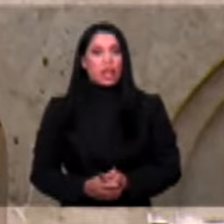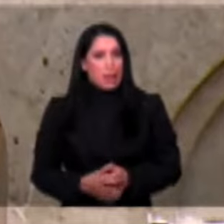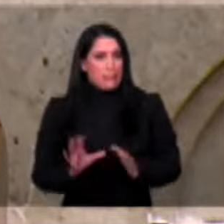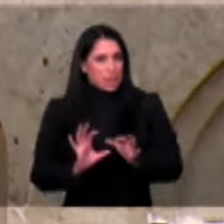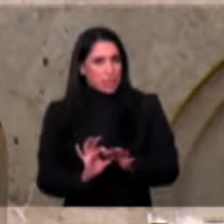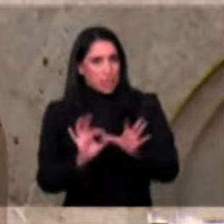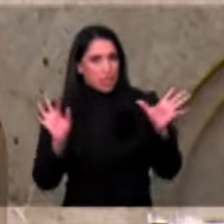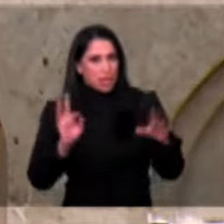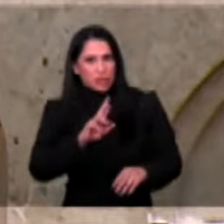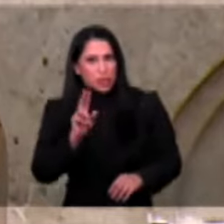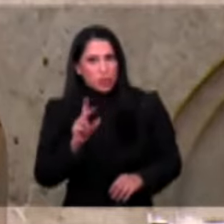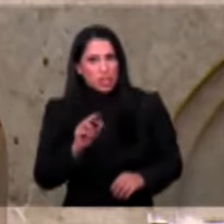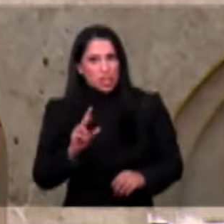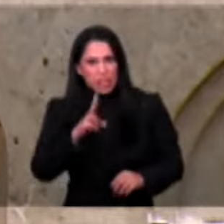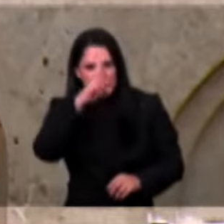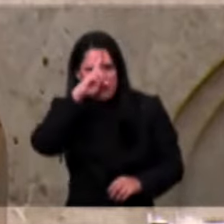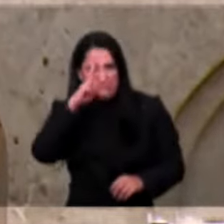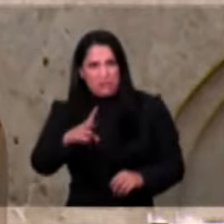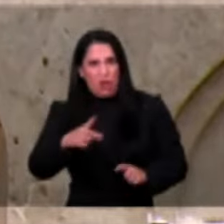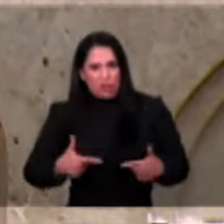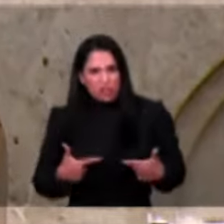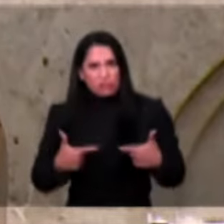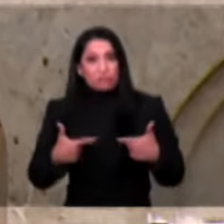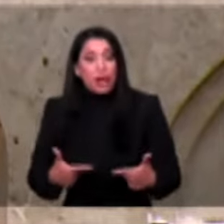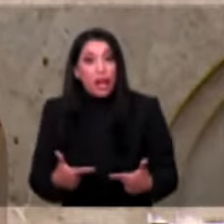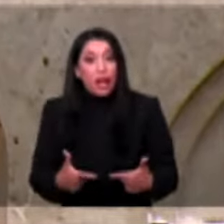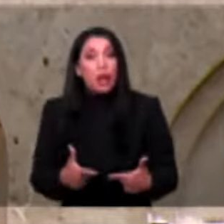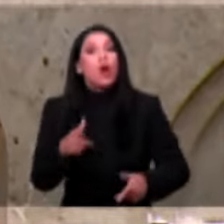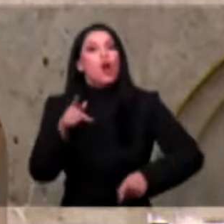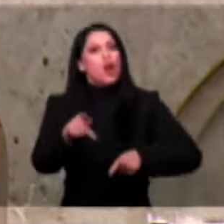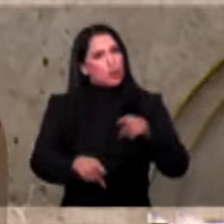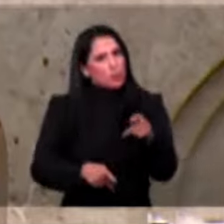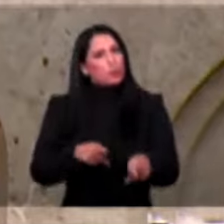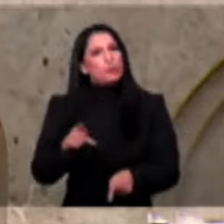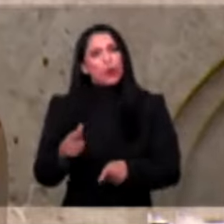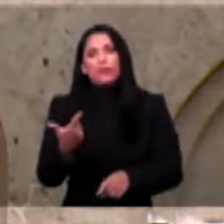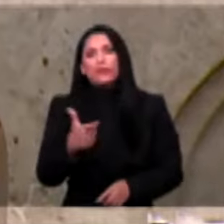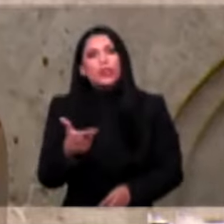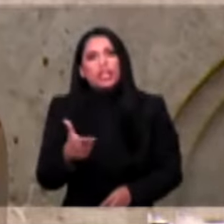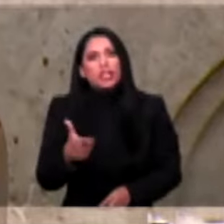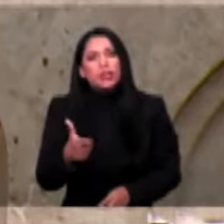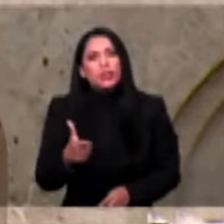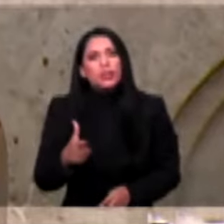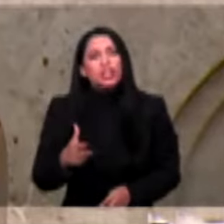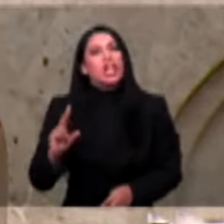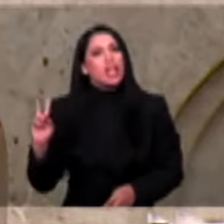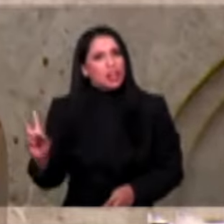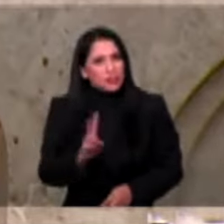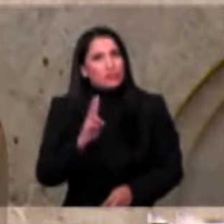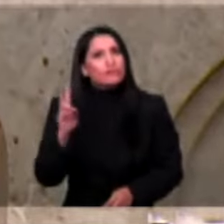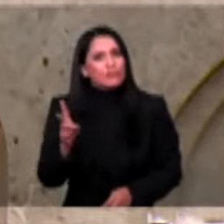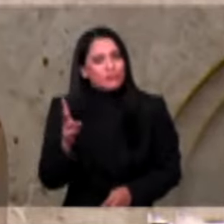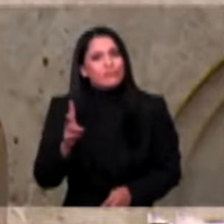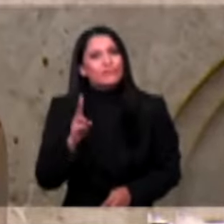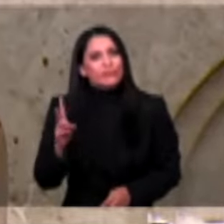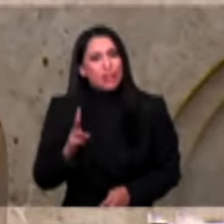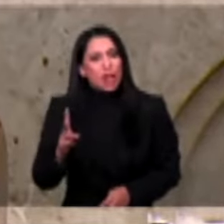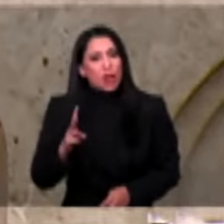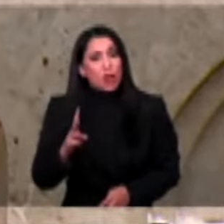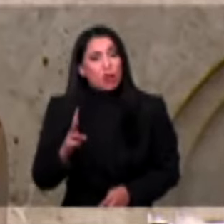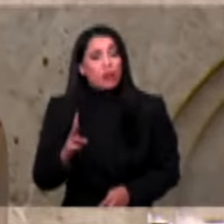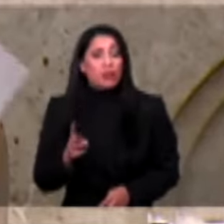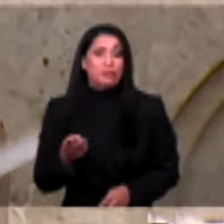ser forte, aguerrido e bravo. Povo que não tem virtude acaba por ser